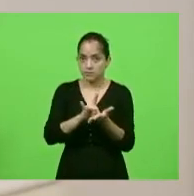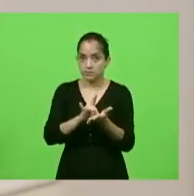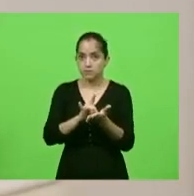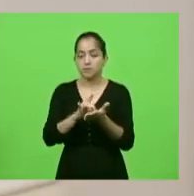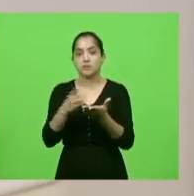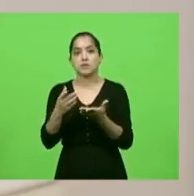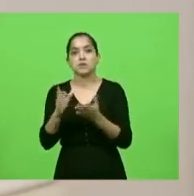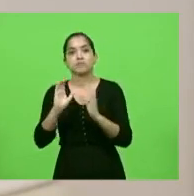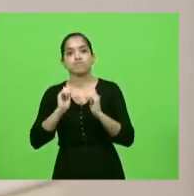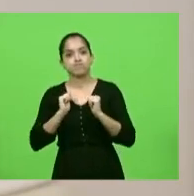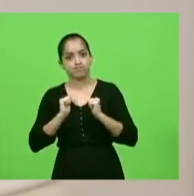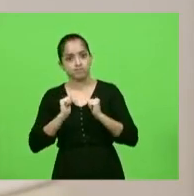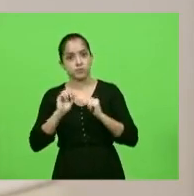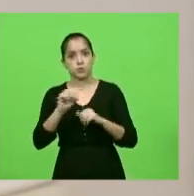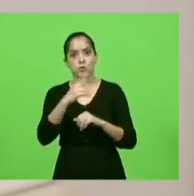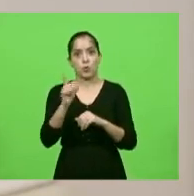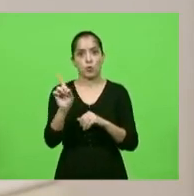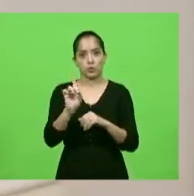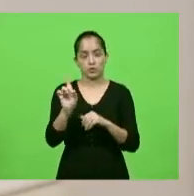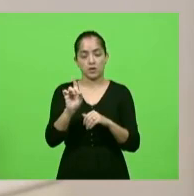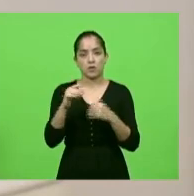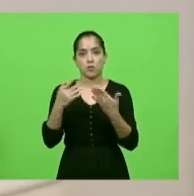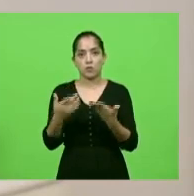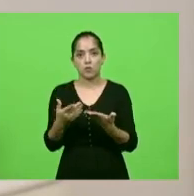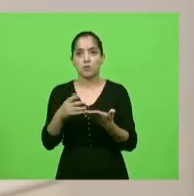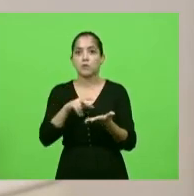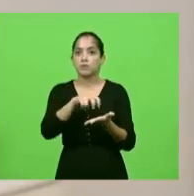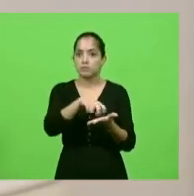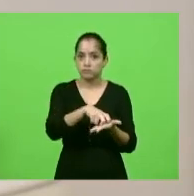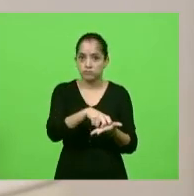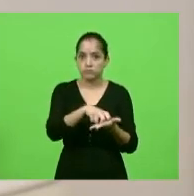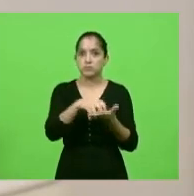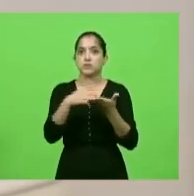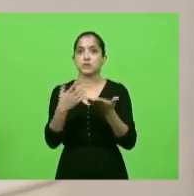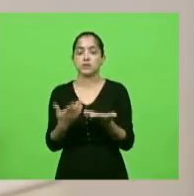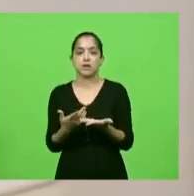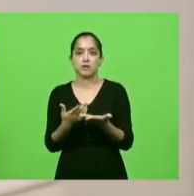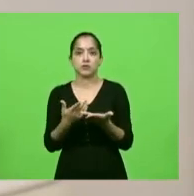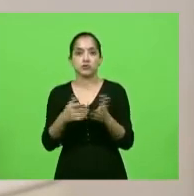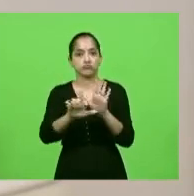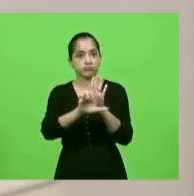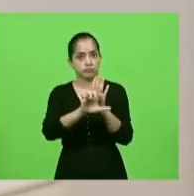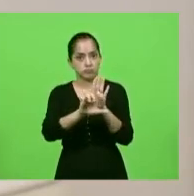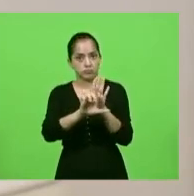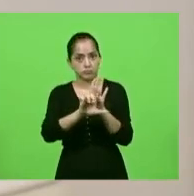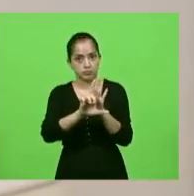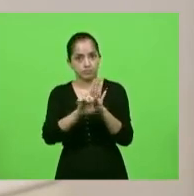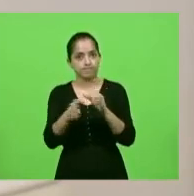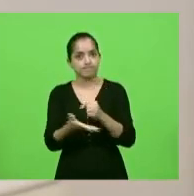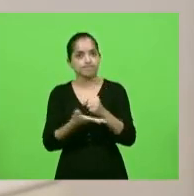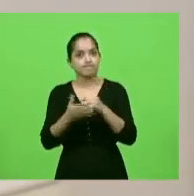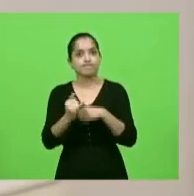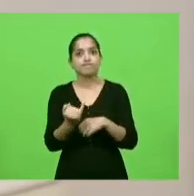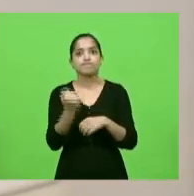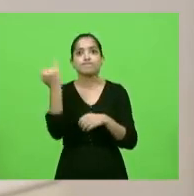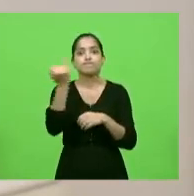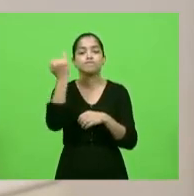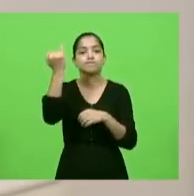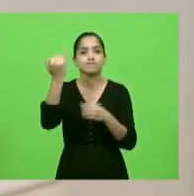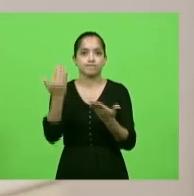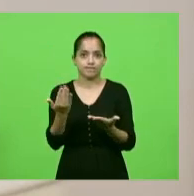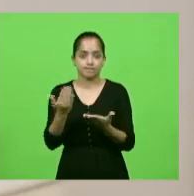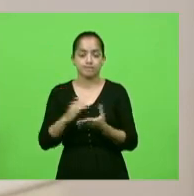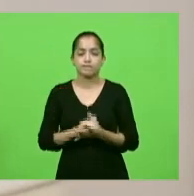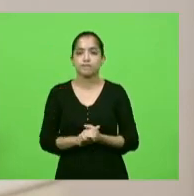comissivas ou omissivas, sob pena de afronta ao princípio da legalidade, um dos pilares fundamentais do Estado de